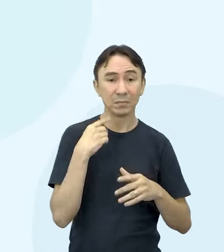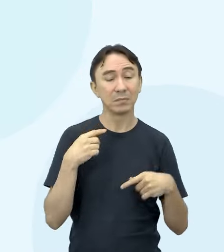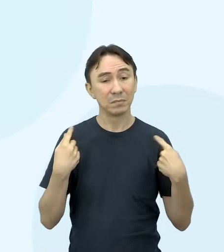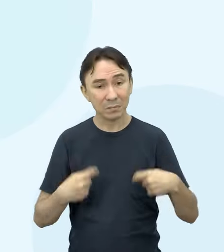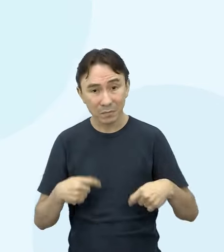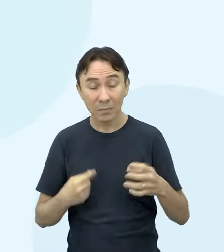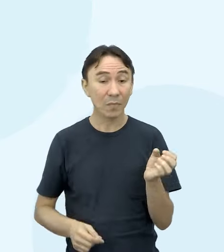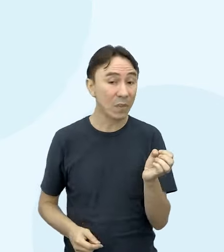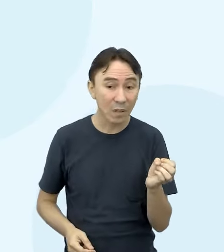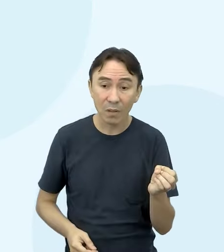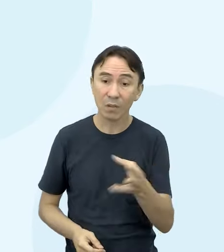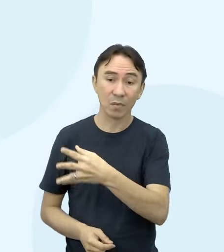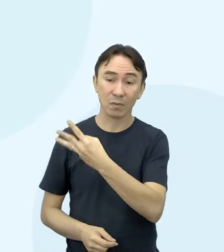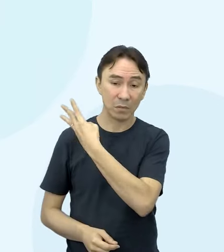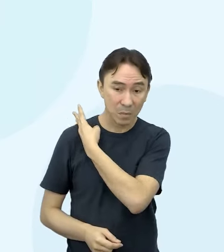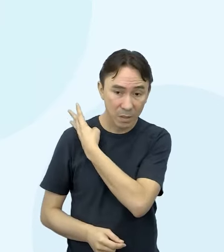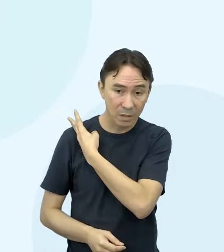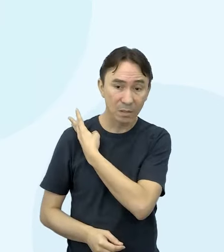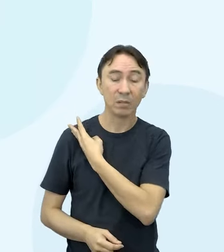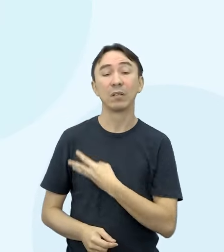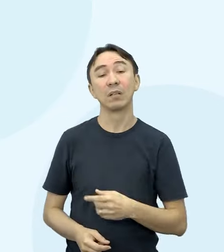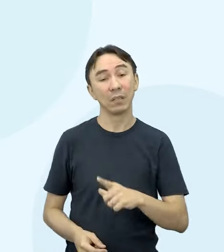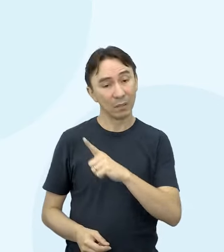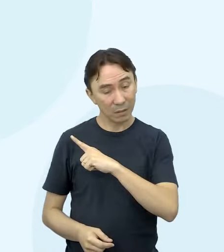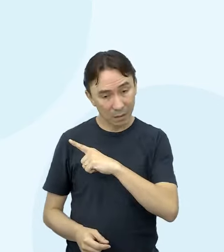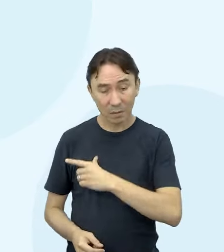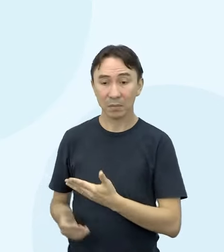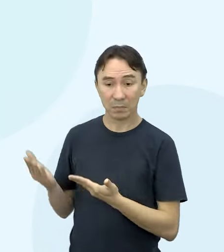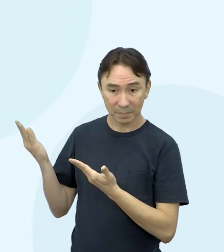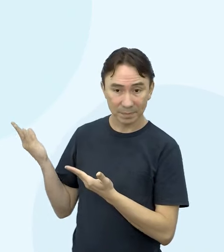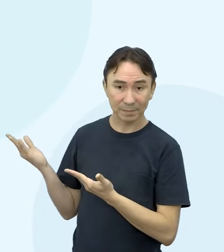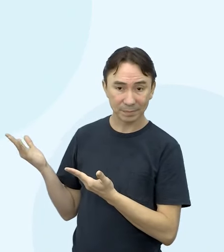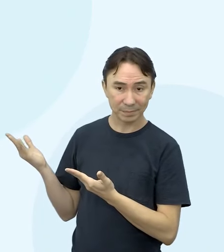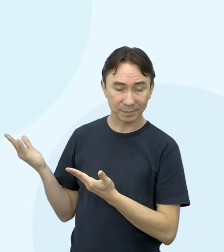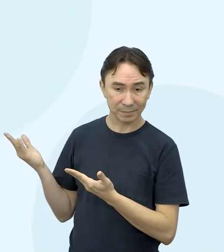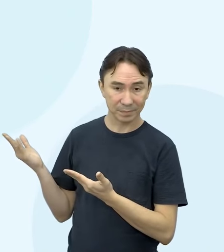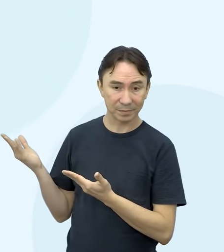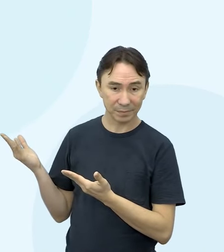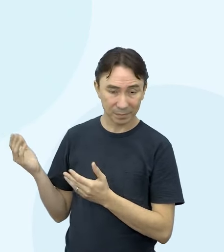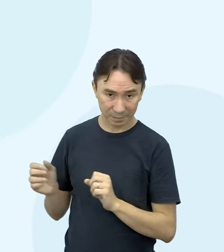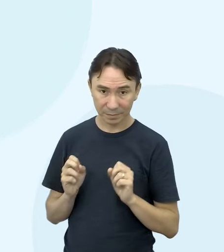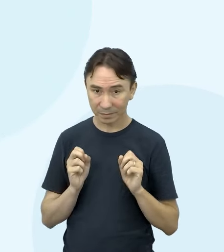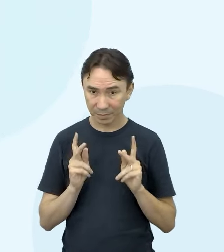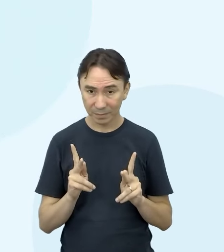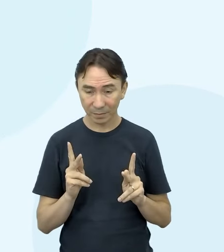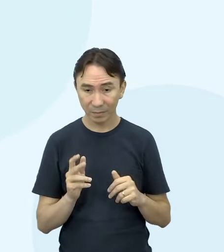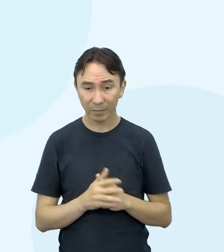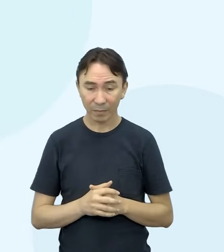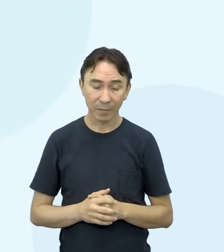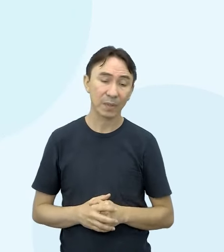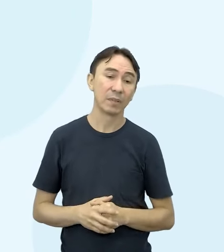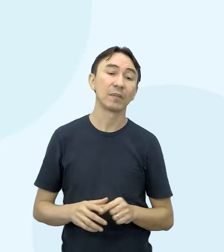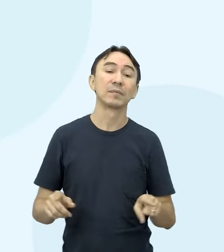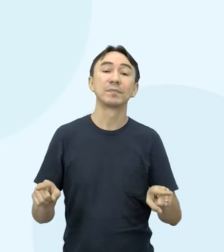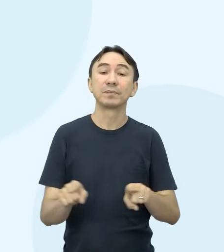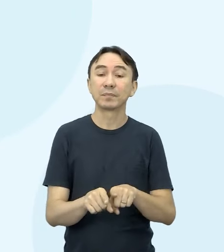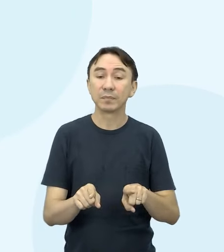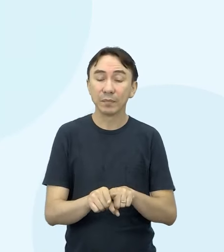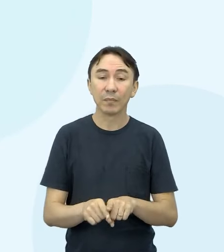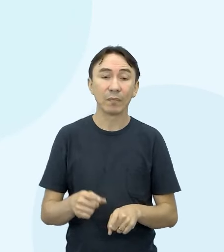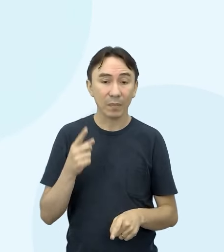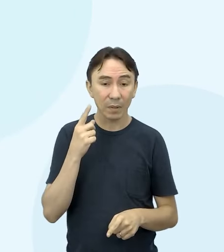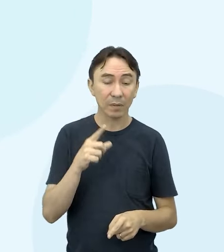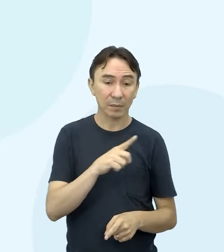Novo Ensino Médio está ali disponibilizado. Certo? E Para encerrar também, a gente vai deixar